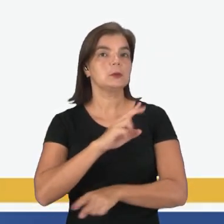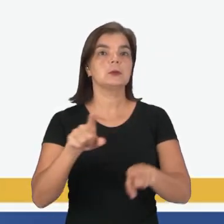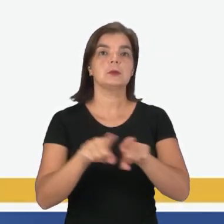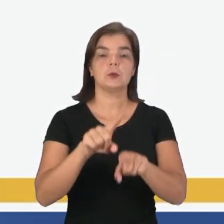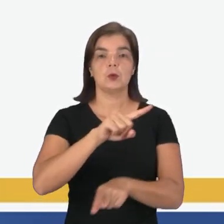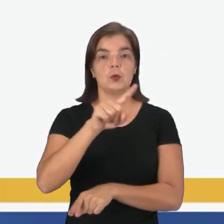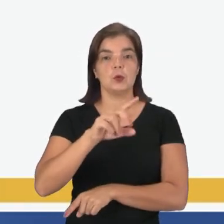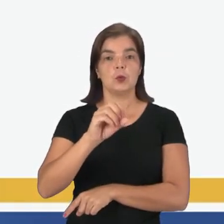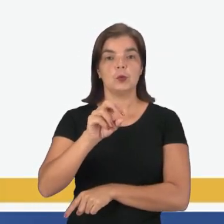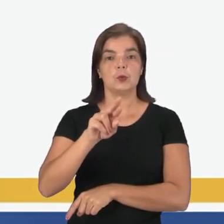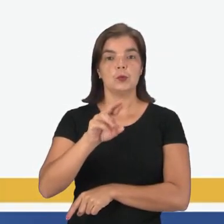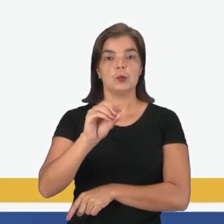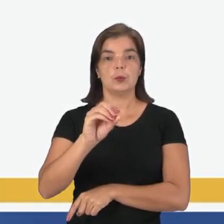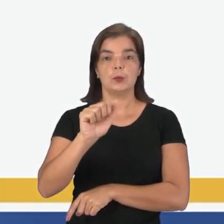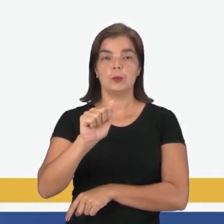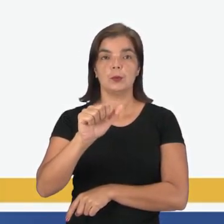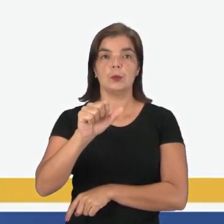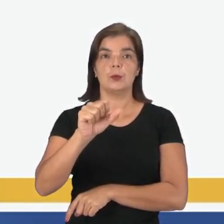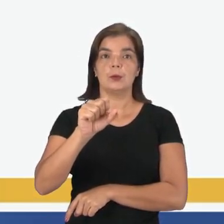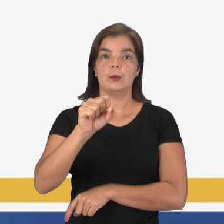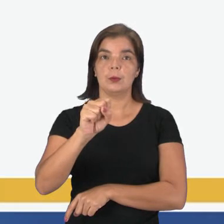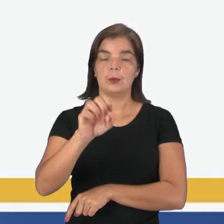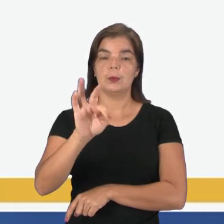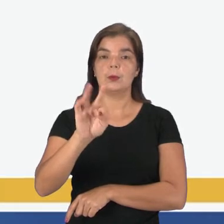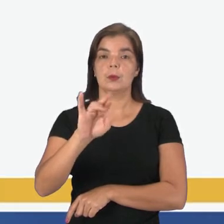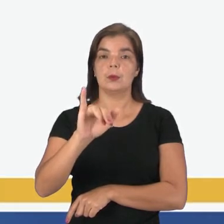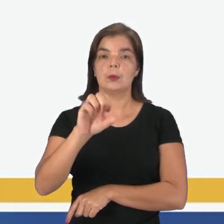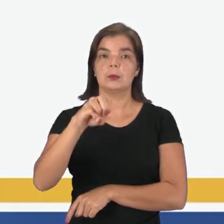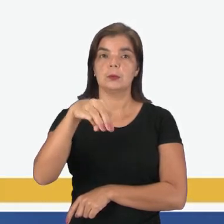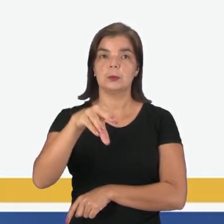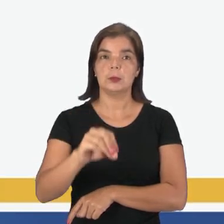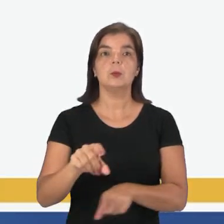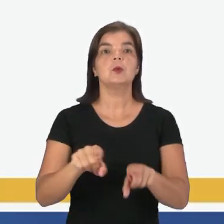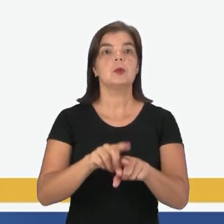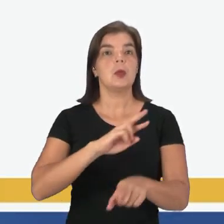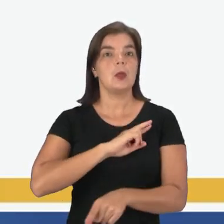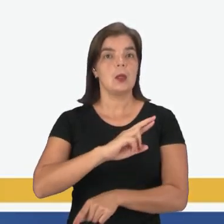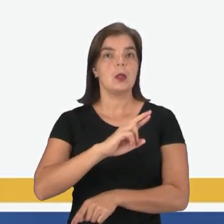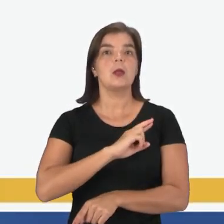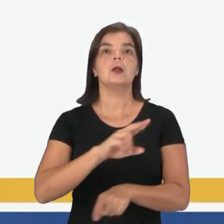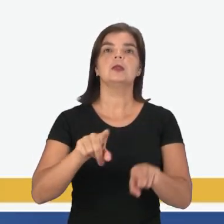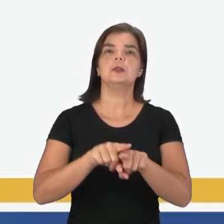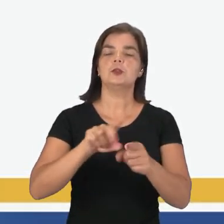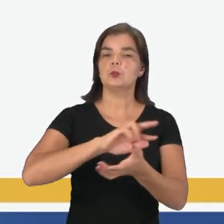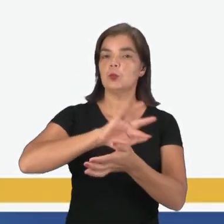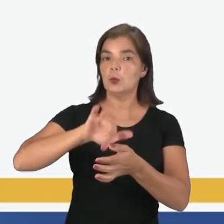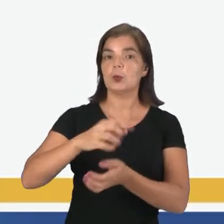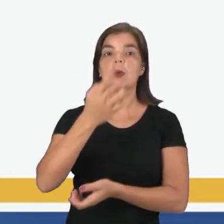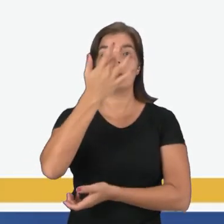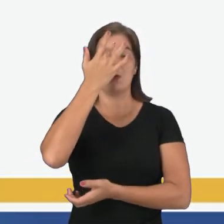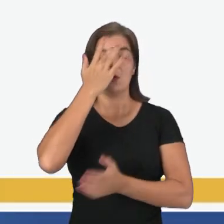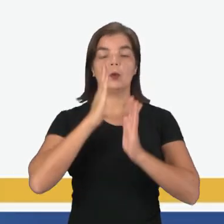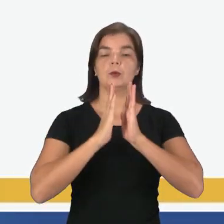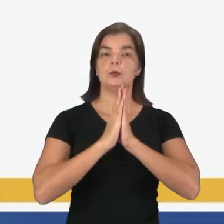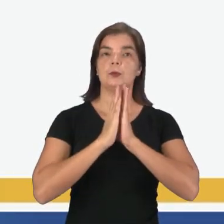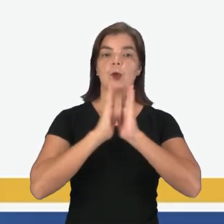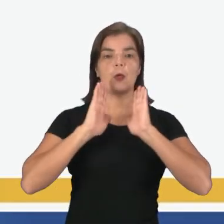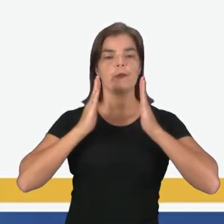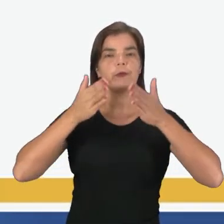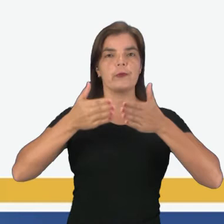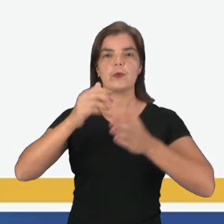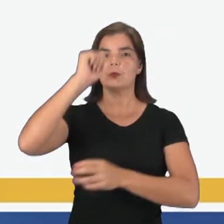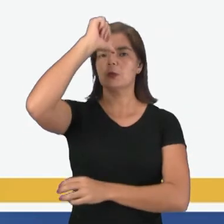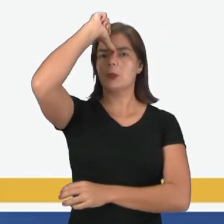religião, e o zoroastrismo. E a gente tem as religiões politeístas, o hinduísmo, que